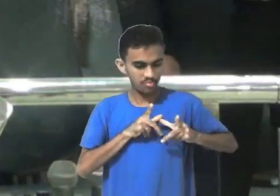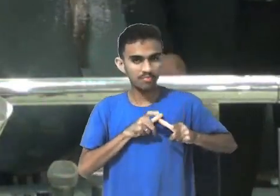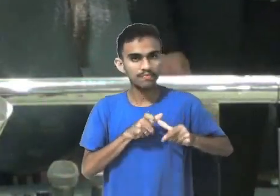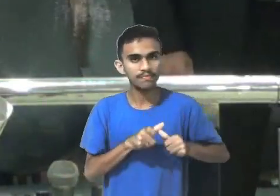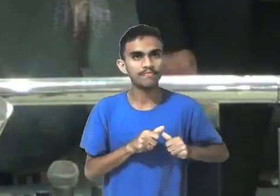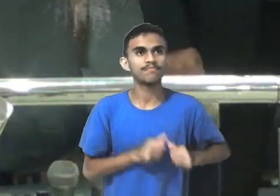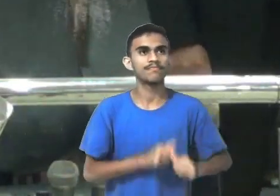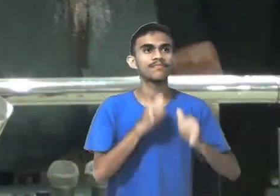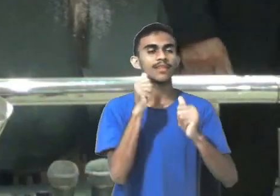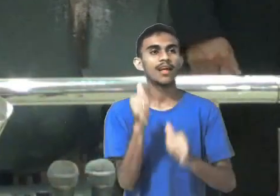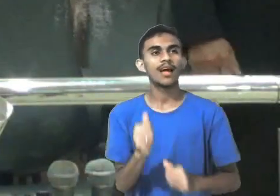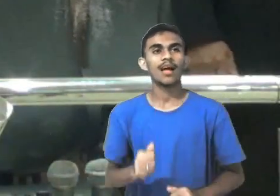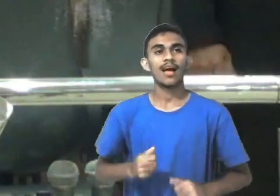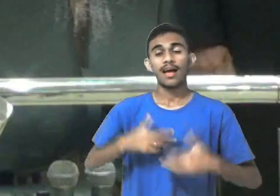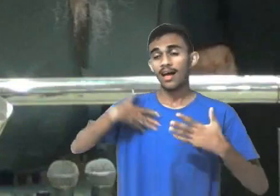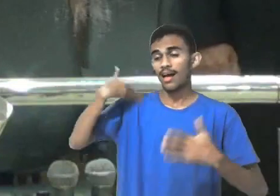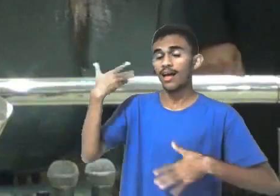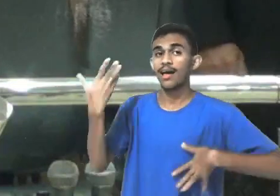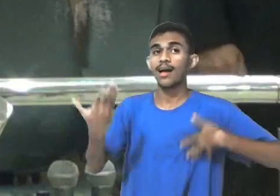lavar.